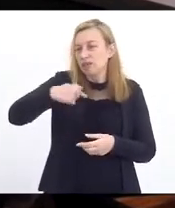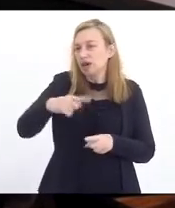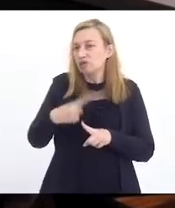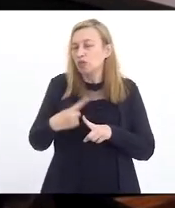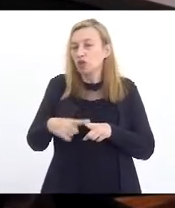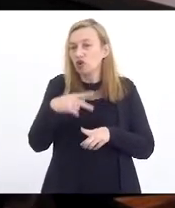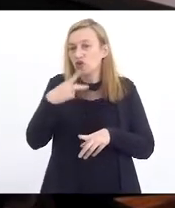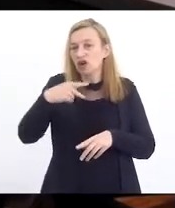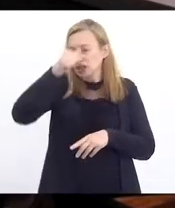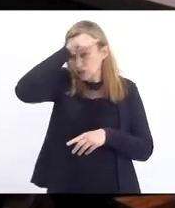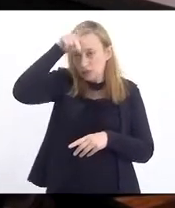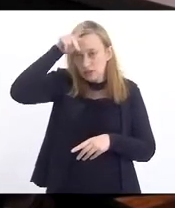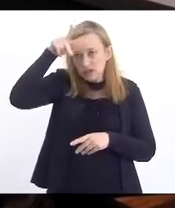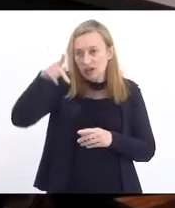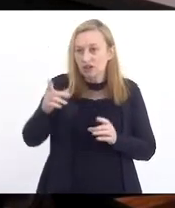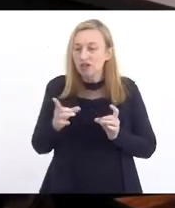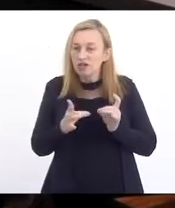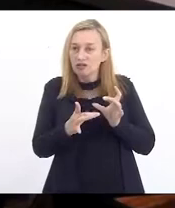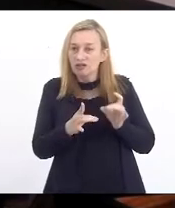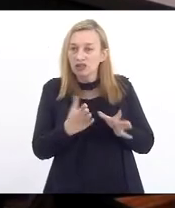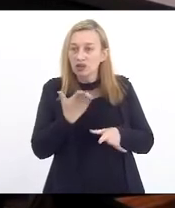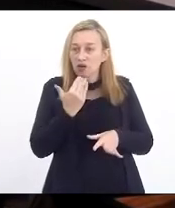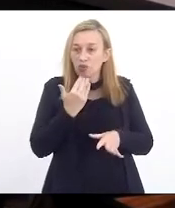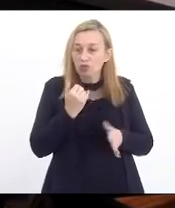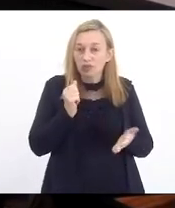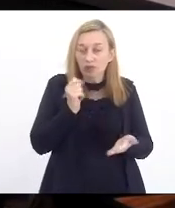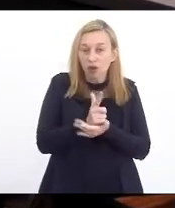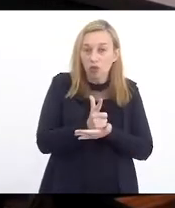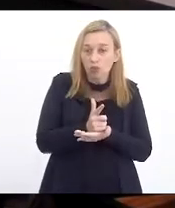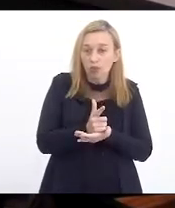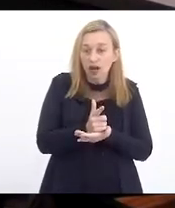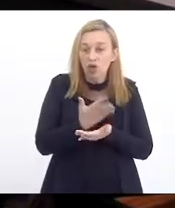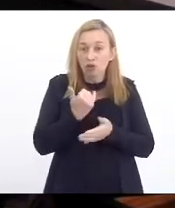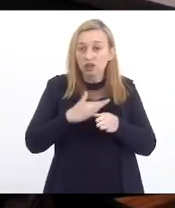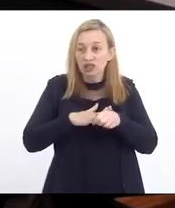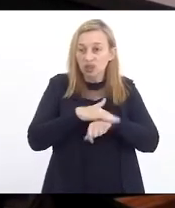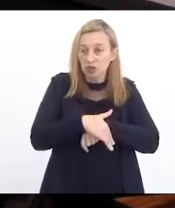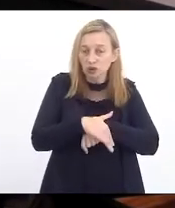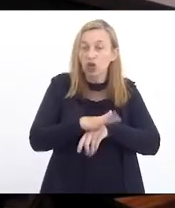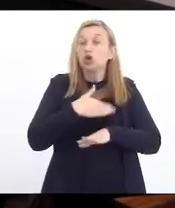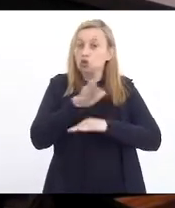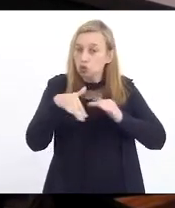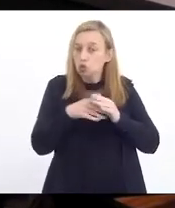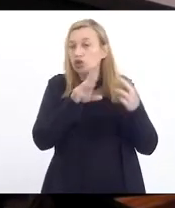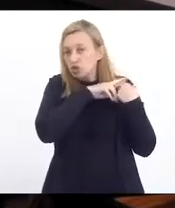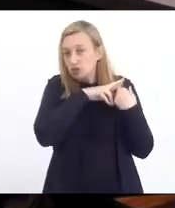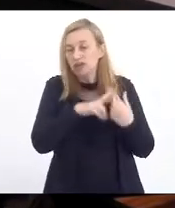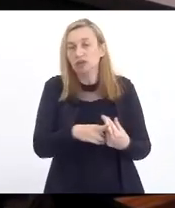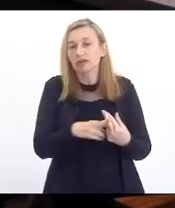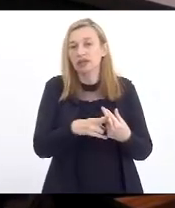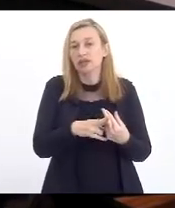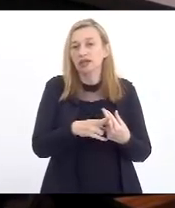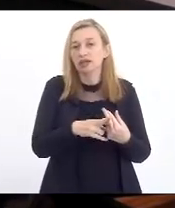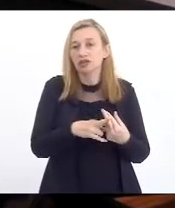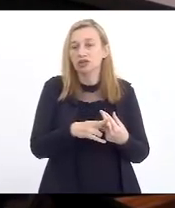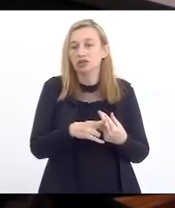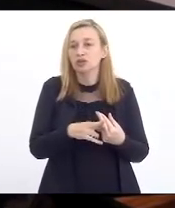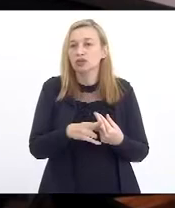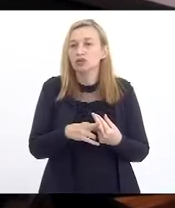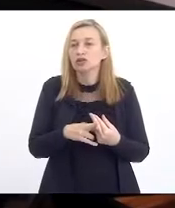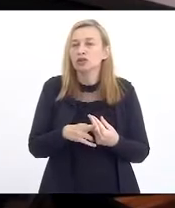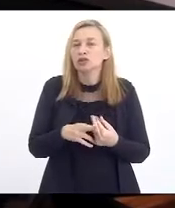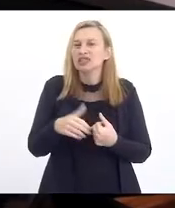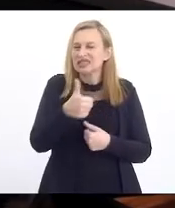que os prefeitos, né, vendem um almoço para comprar janta. Não dá para delegar toda essa responsabilidade no colo do órgão. São